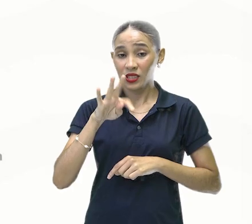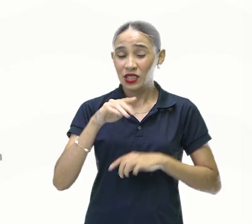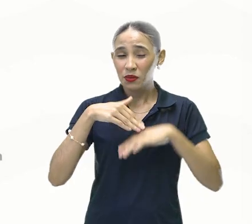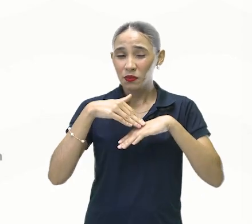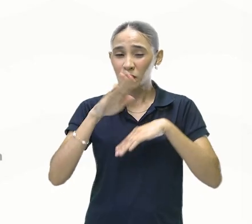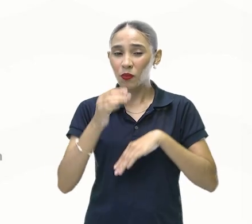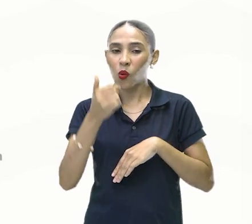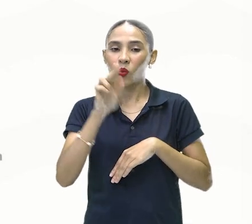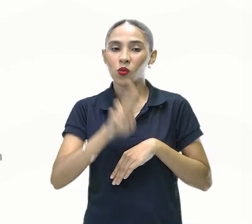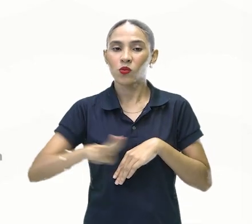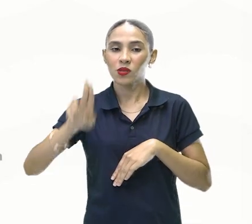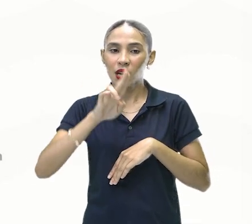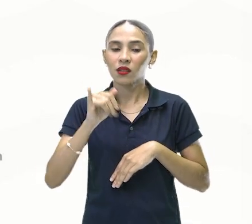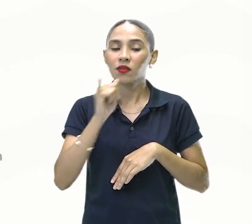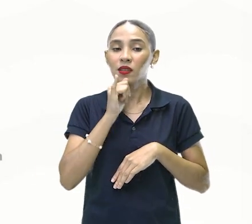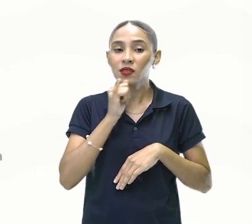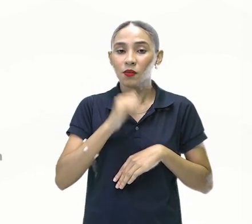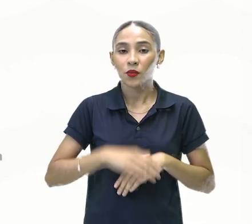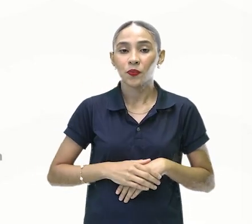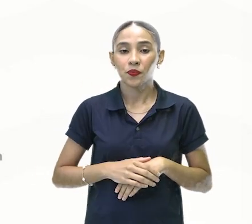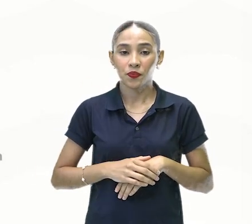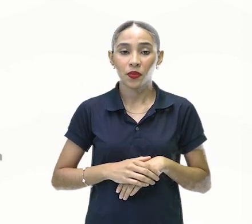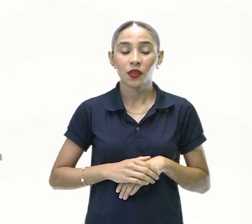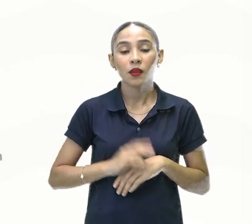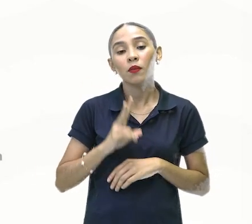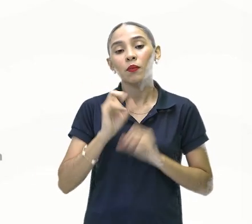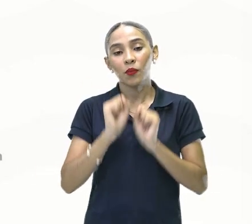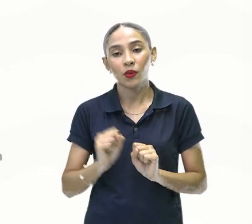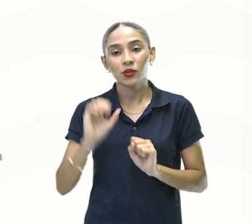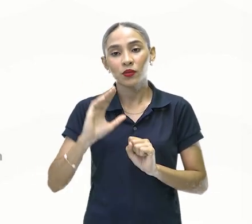caso menos comum, olha aqui. Já o caso menos